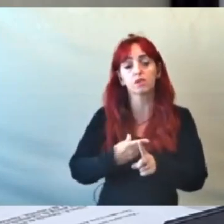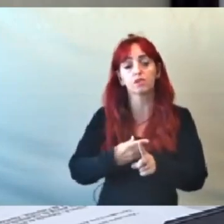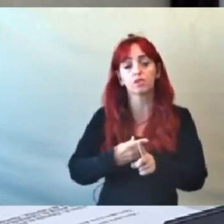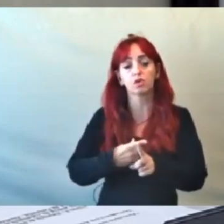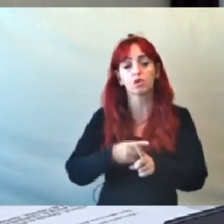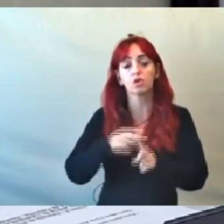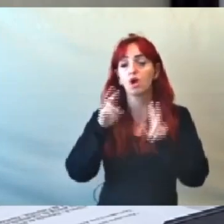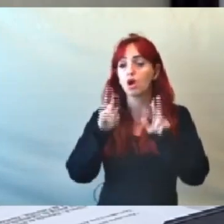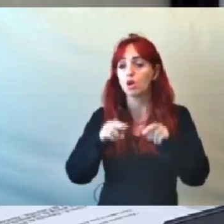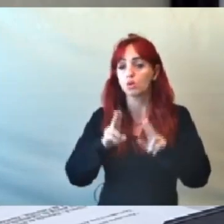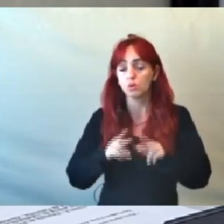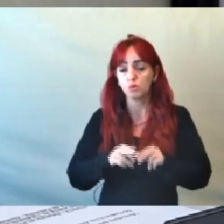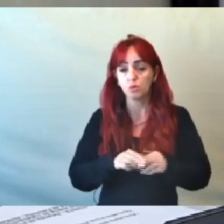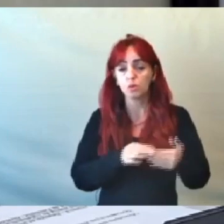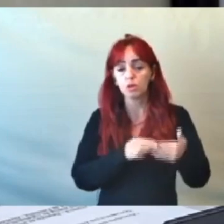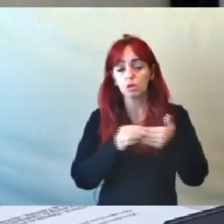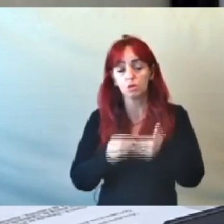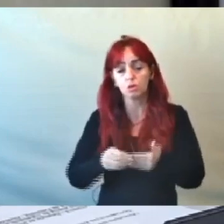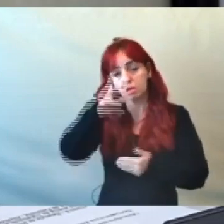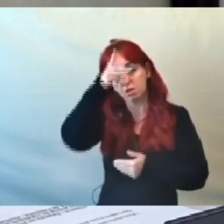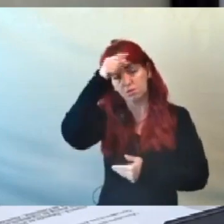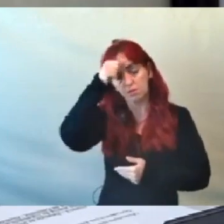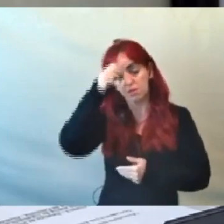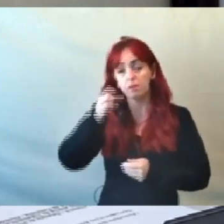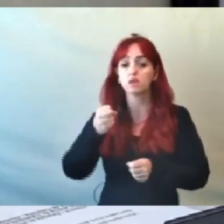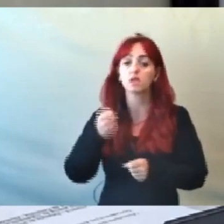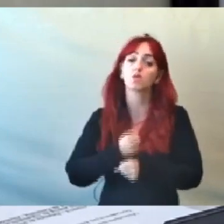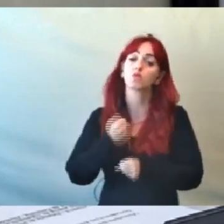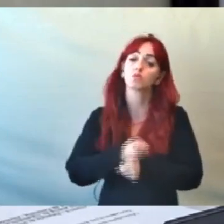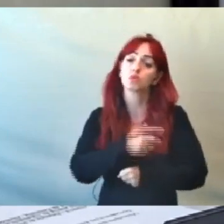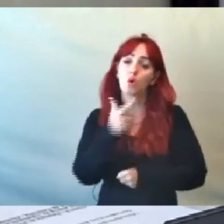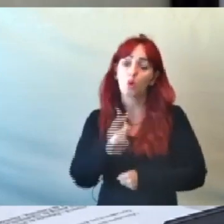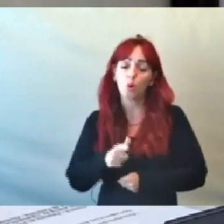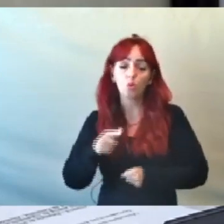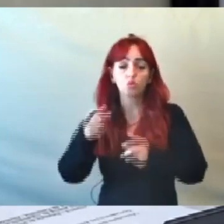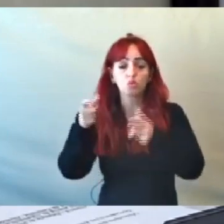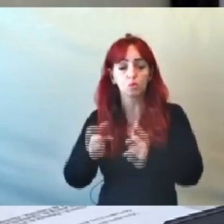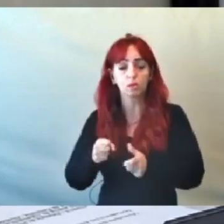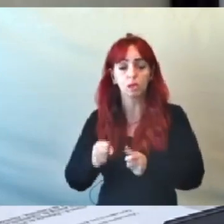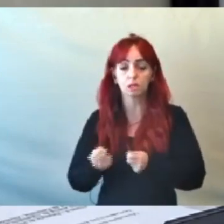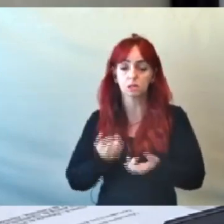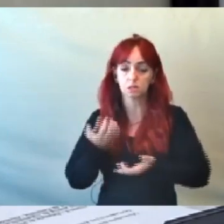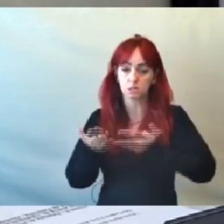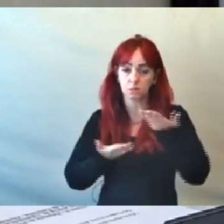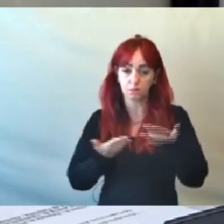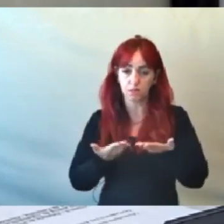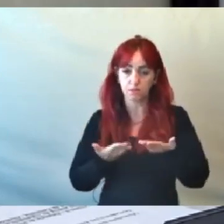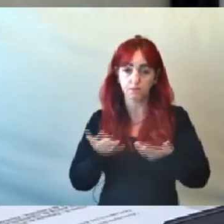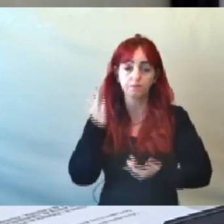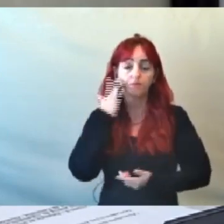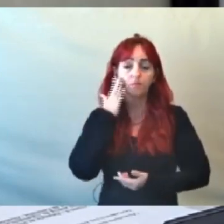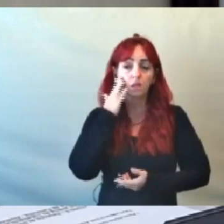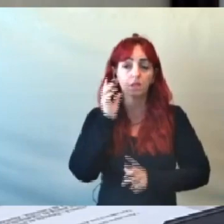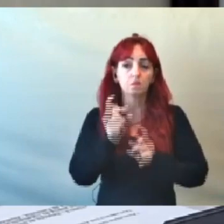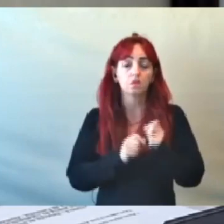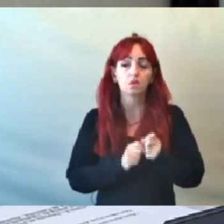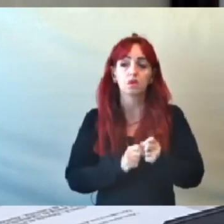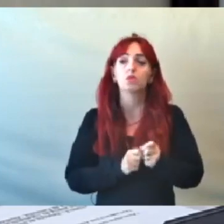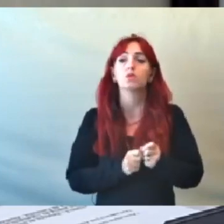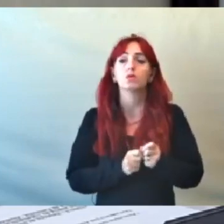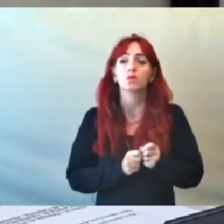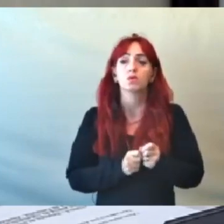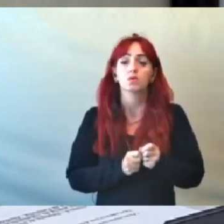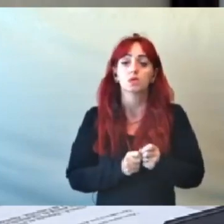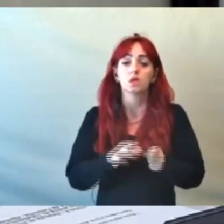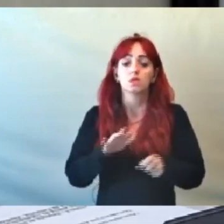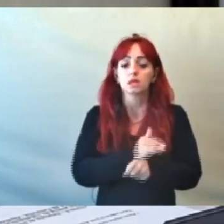sequer mais uma estação de tratamento. Nós entendemos que uma das soluções para neutralizar a entrada de poluentes na lagoa